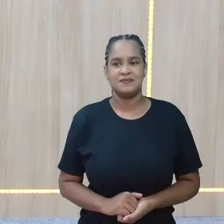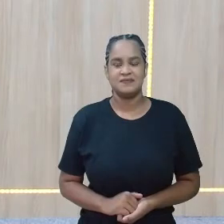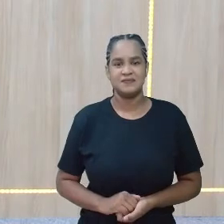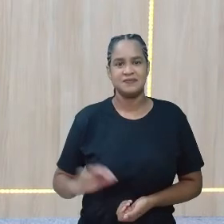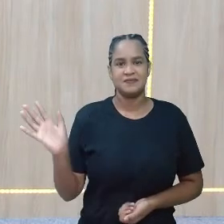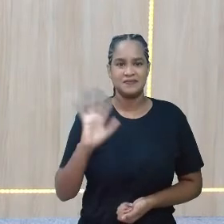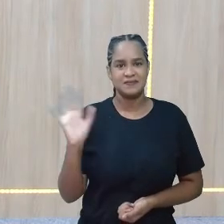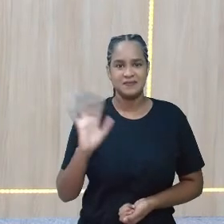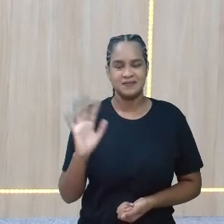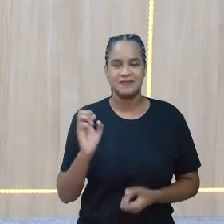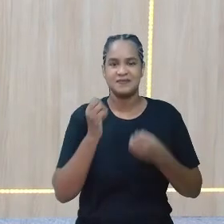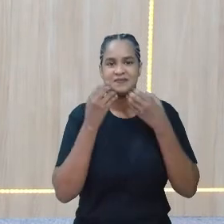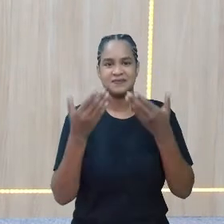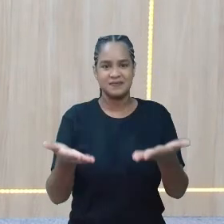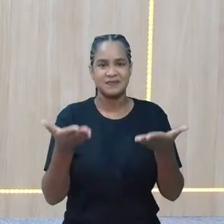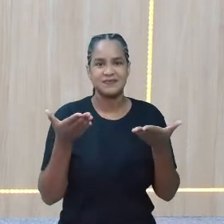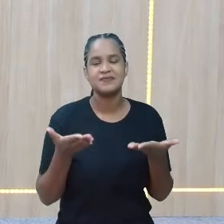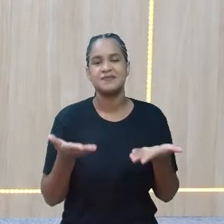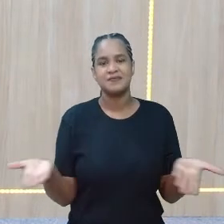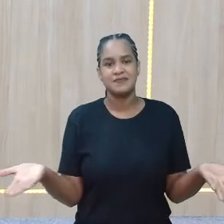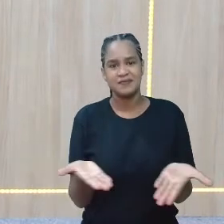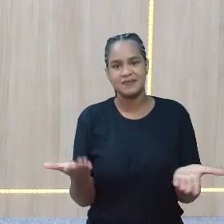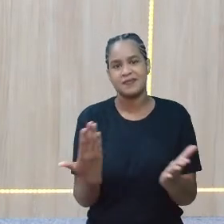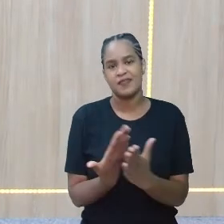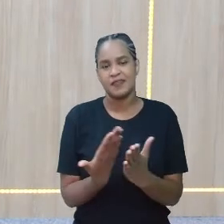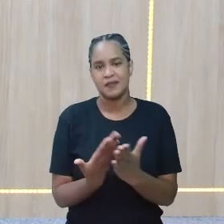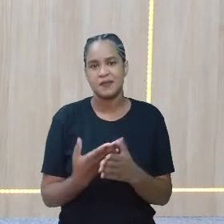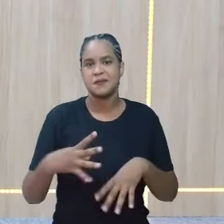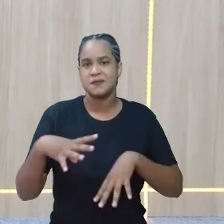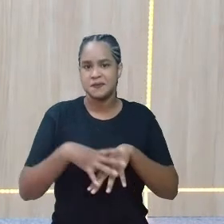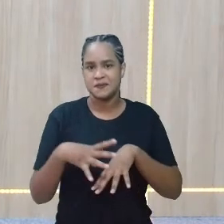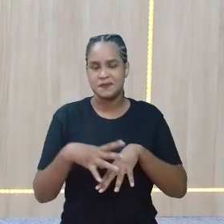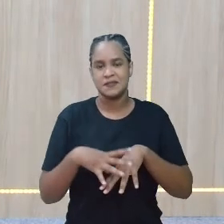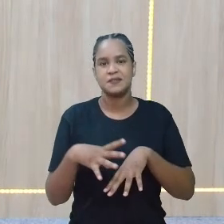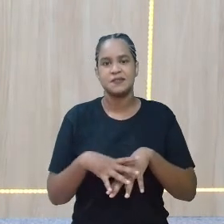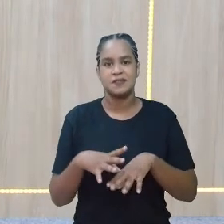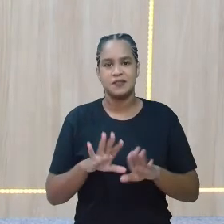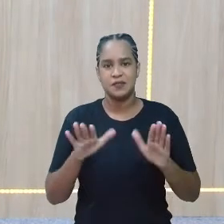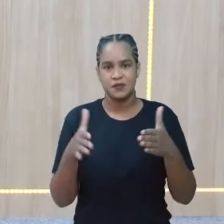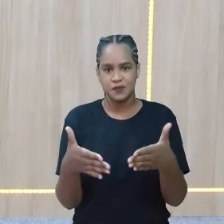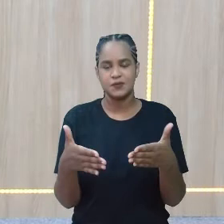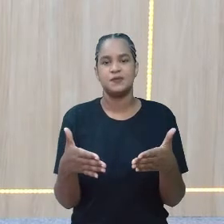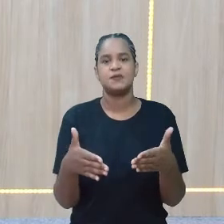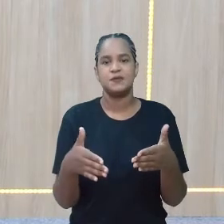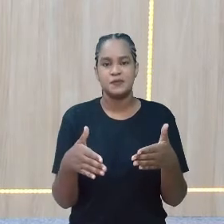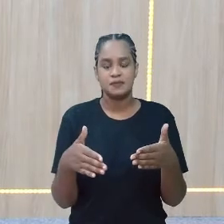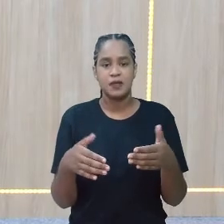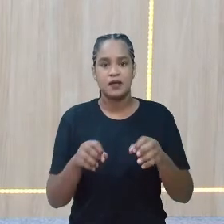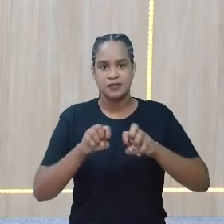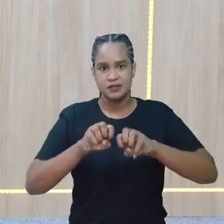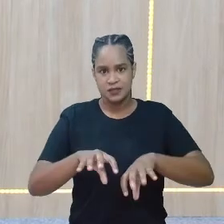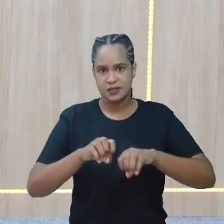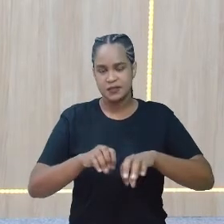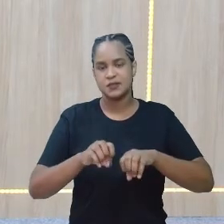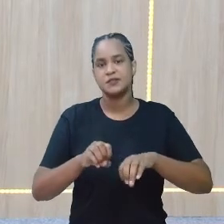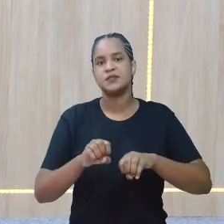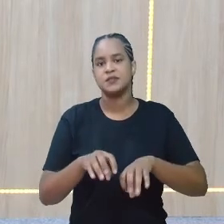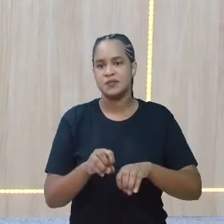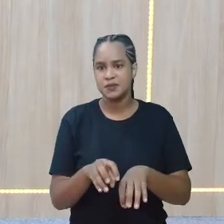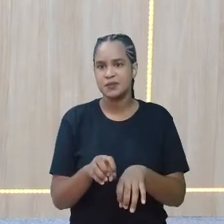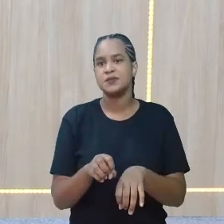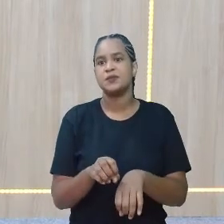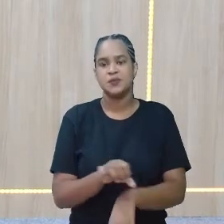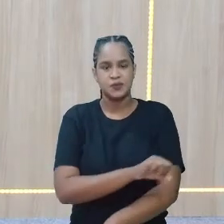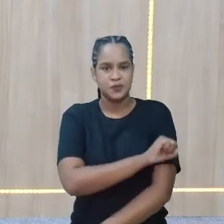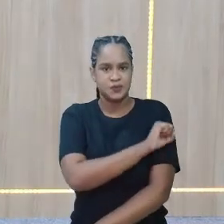Olá pessoal, seja muito bem-vindo a mais uma aula de matemática para as turmas do ensino fundamental anos finais do 8º